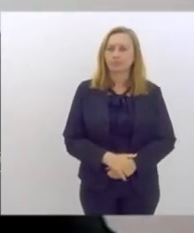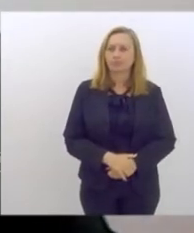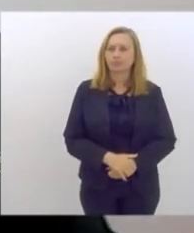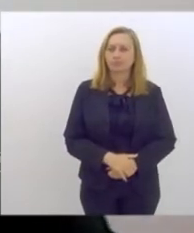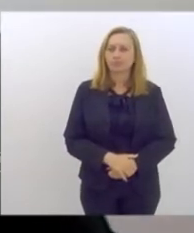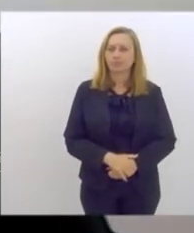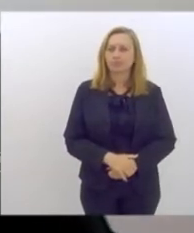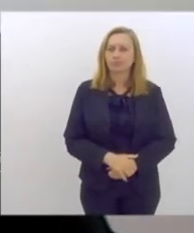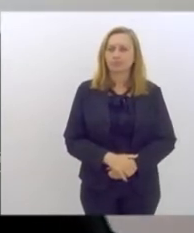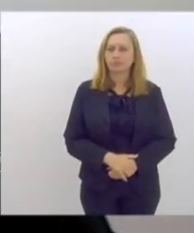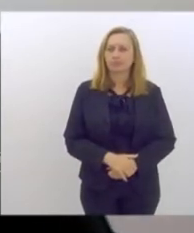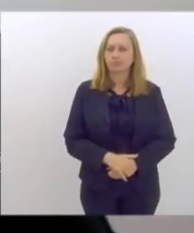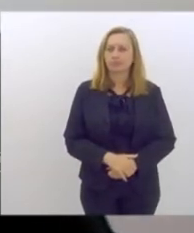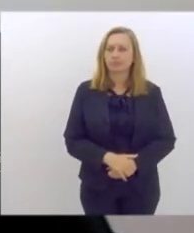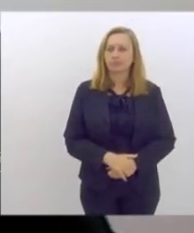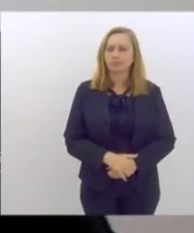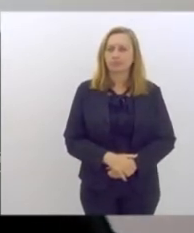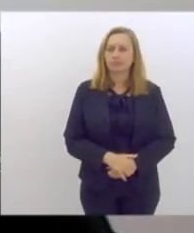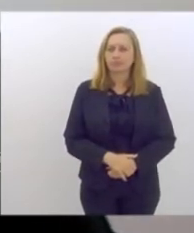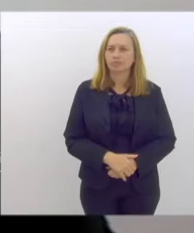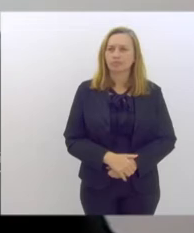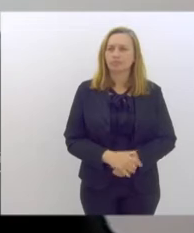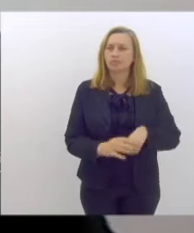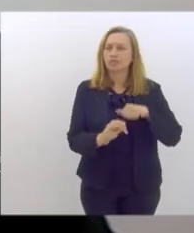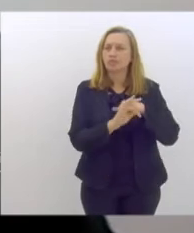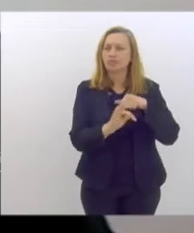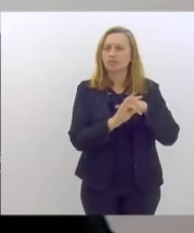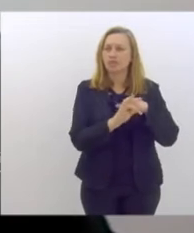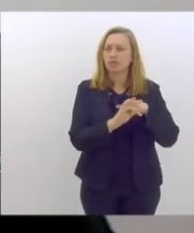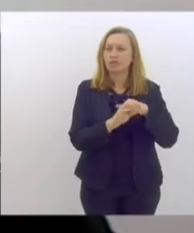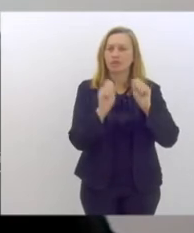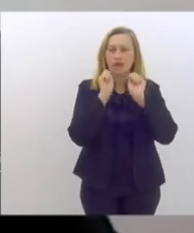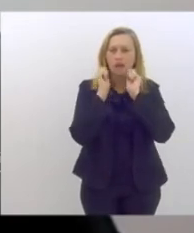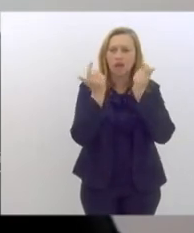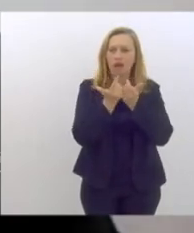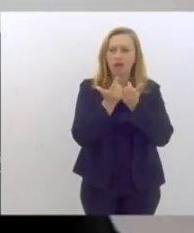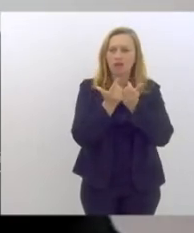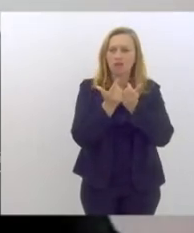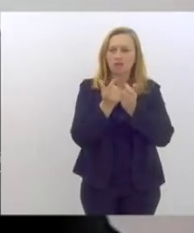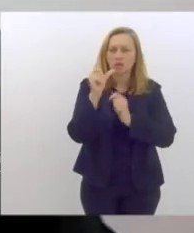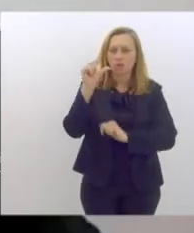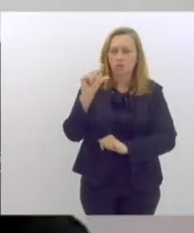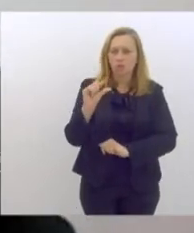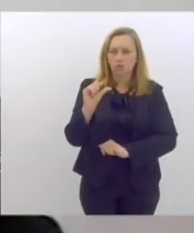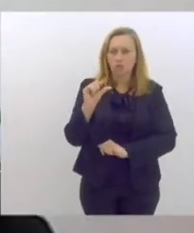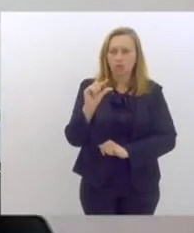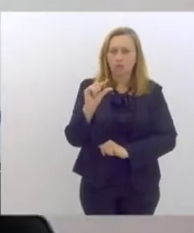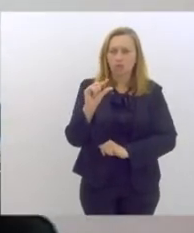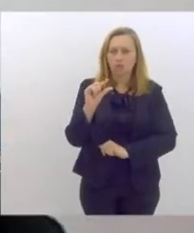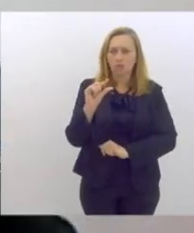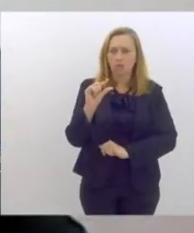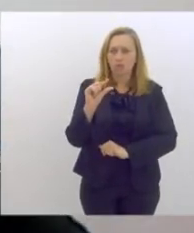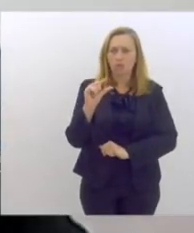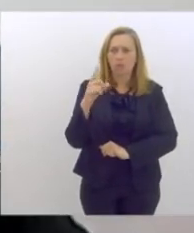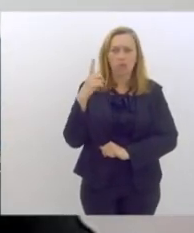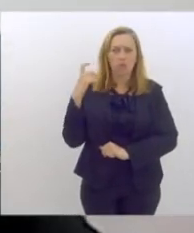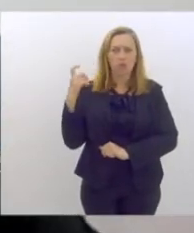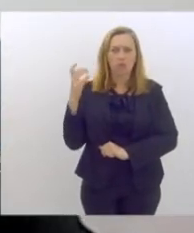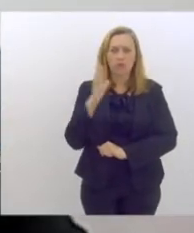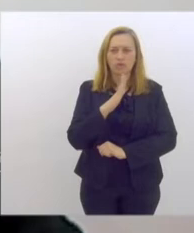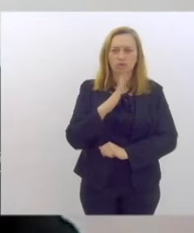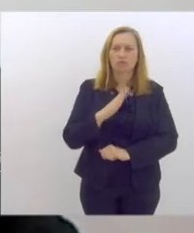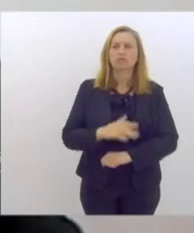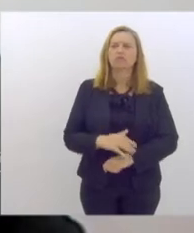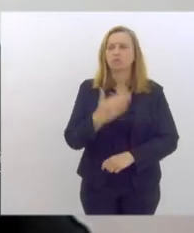E se puder a parte técnica e da alerj abaixar o volume pouquinho novamente do librelon Obrigado